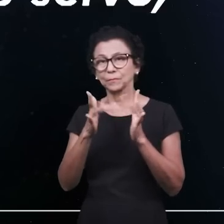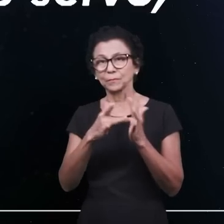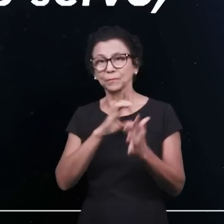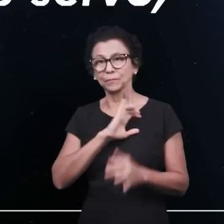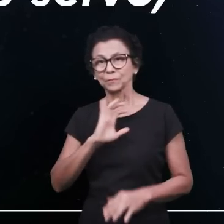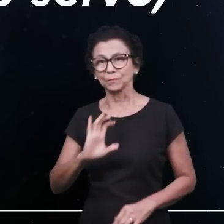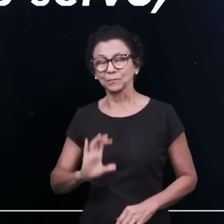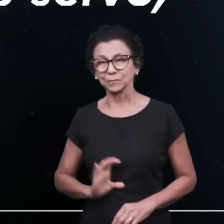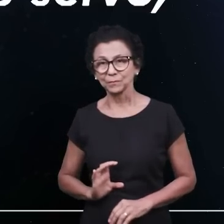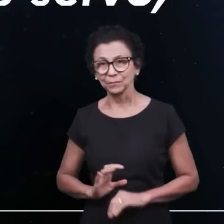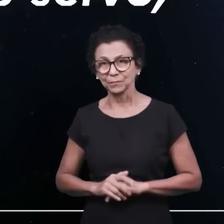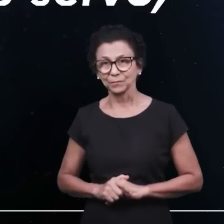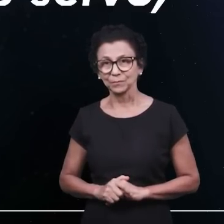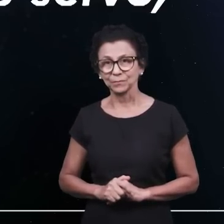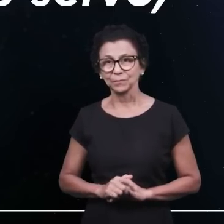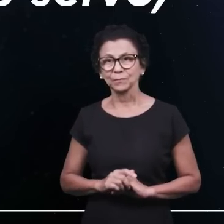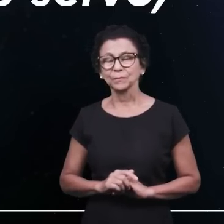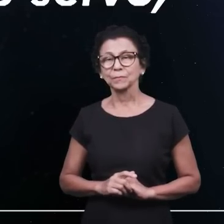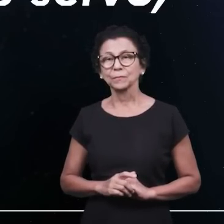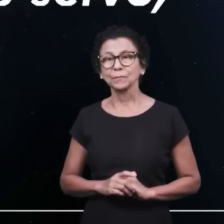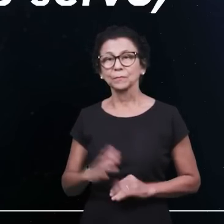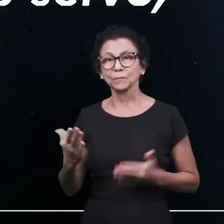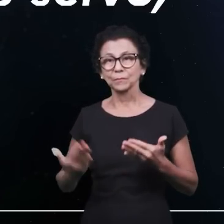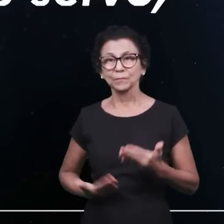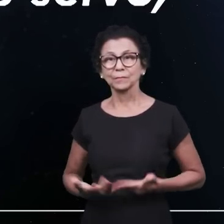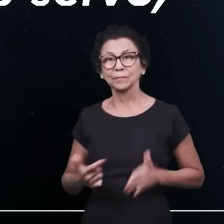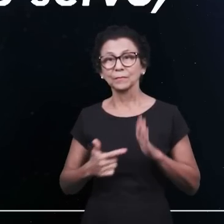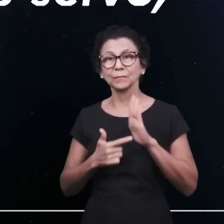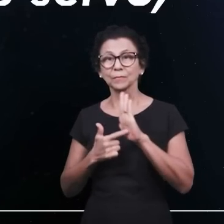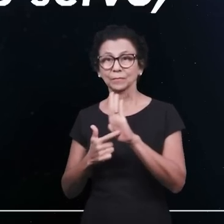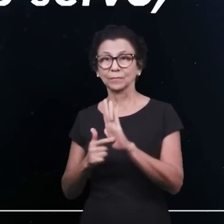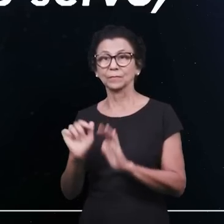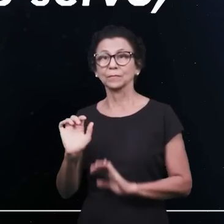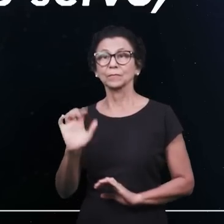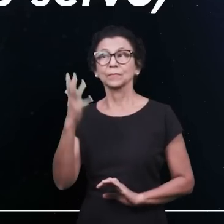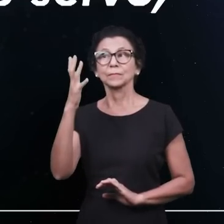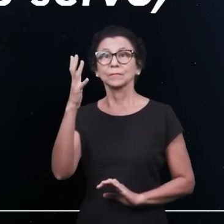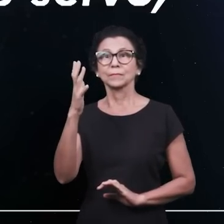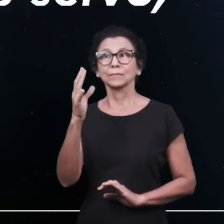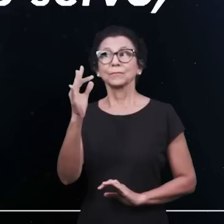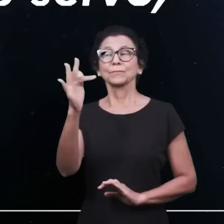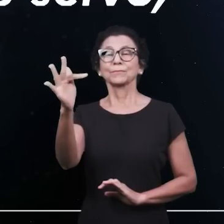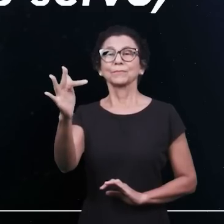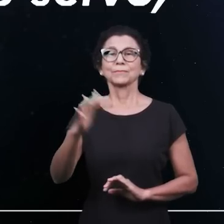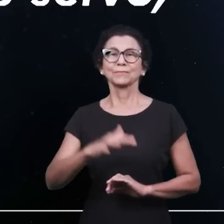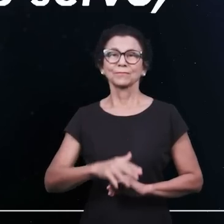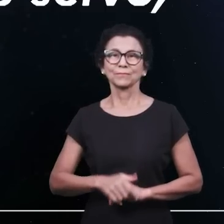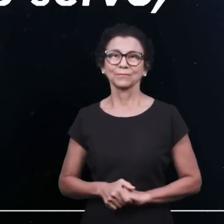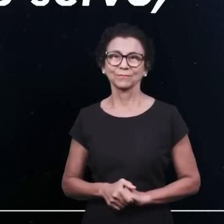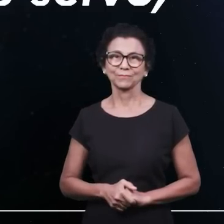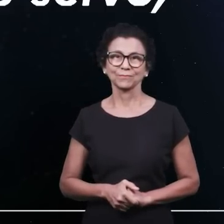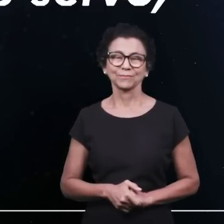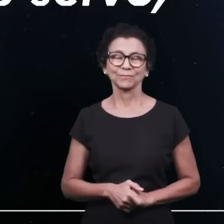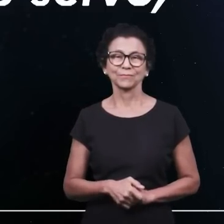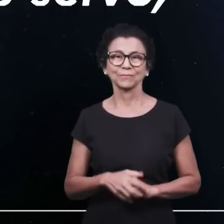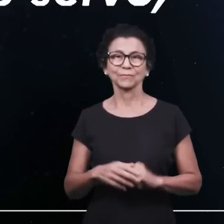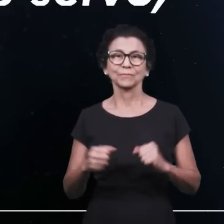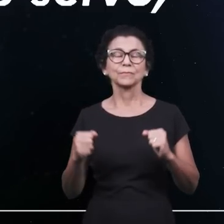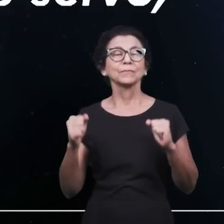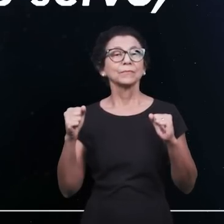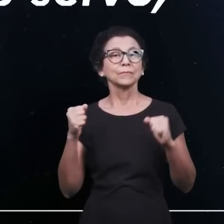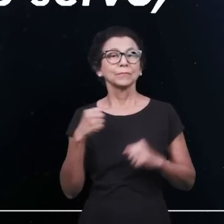seus servos as coisas que brevemente devem acontecer, e pelo seu anjo as enviou e